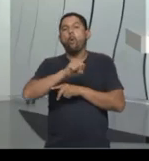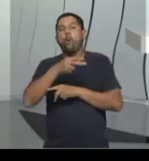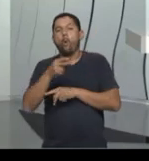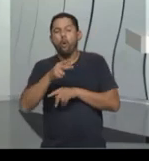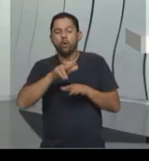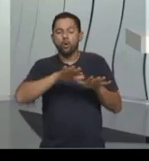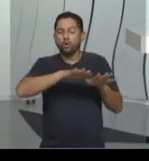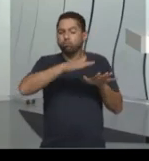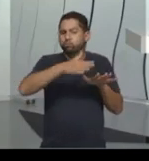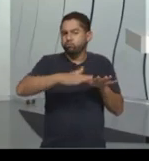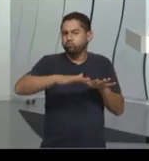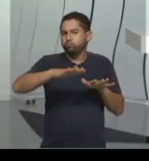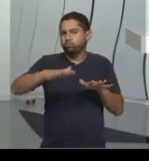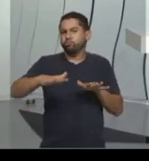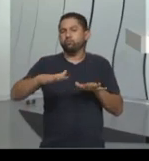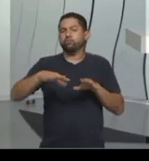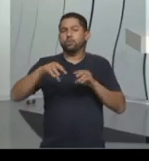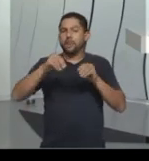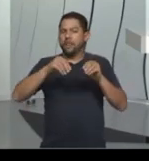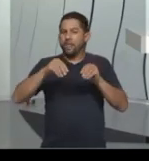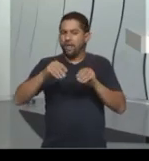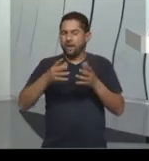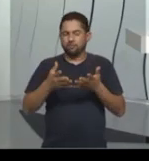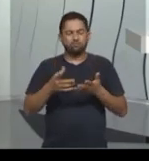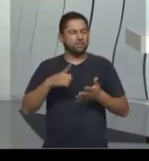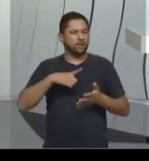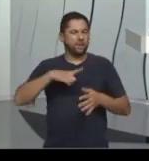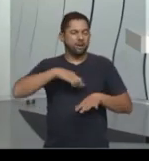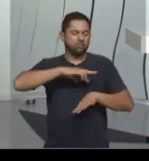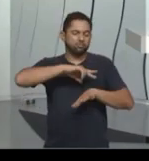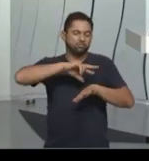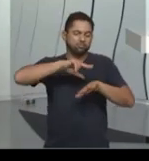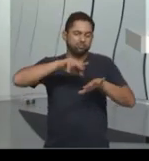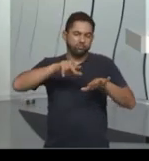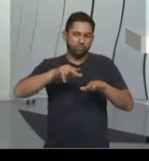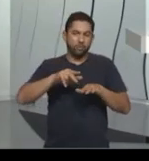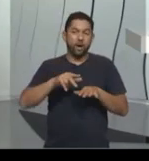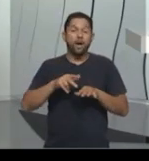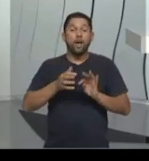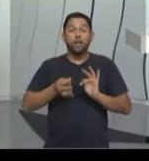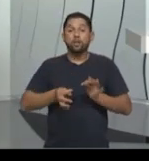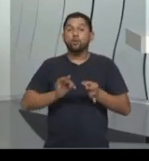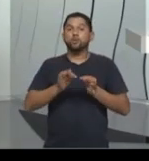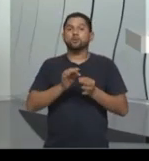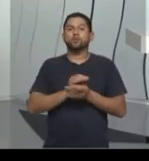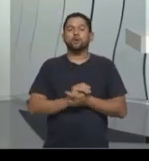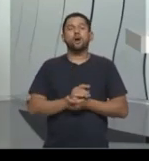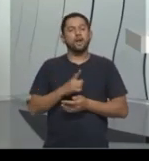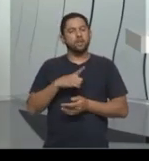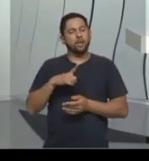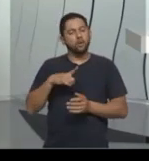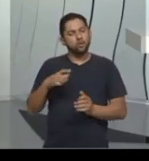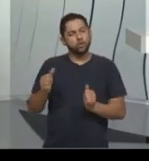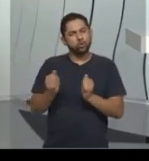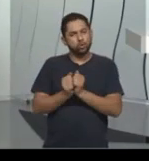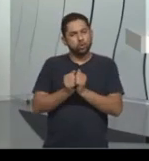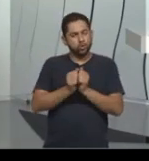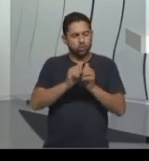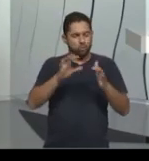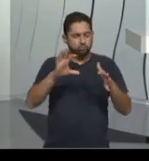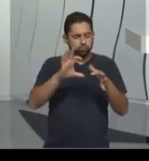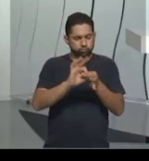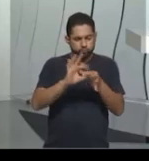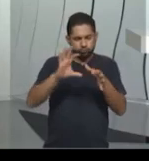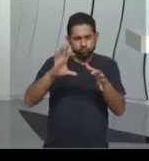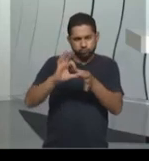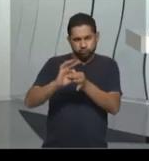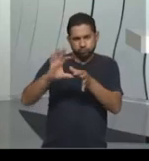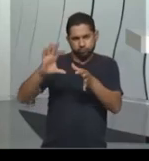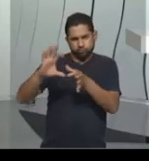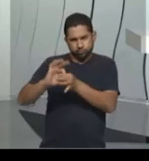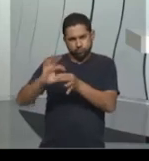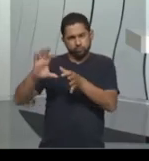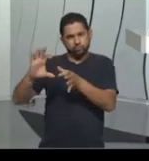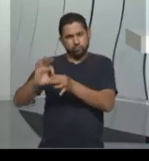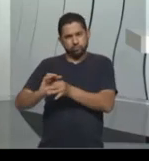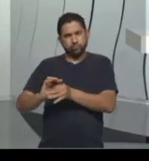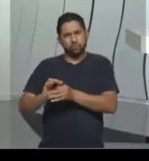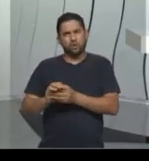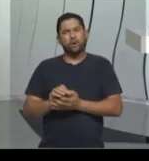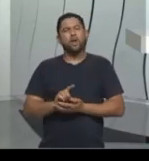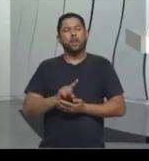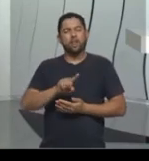de informações geográficas. São essas tecnologias, elas vão aí se agrupar, né? E depois aqui na frente eu vou colocar alguns